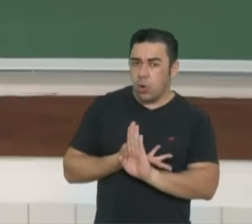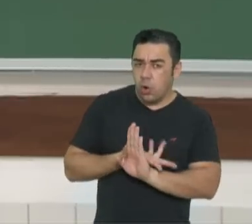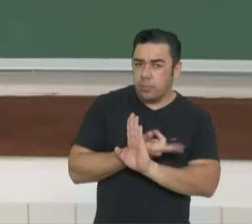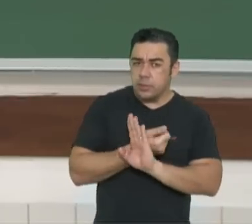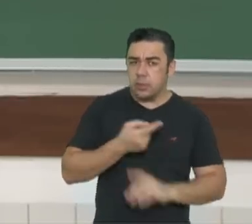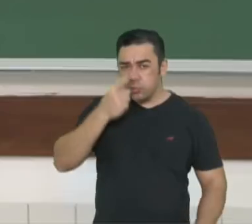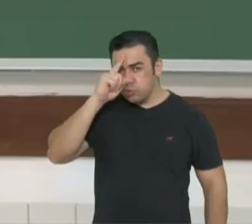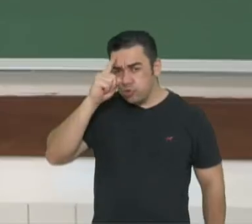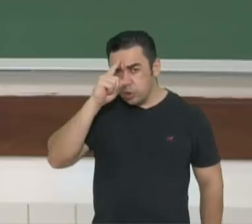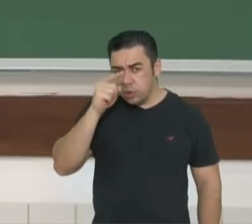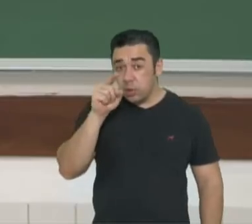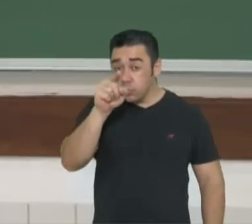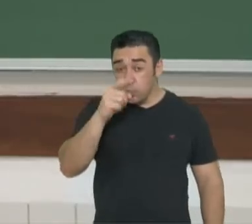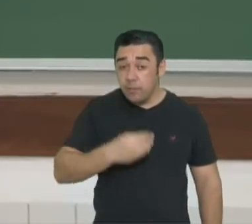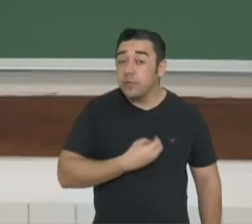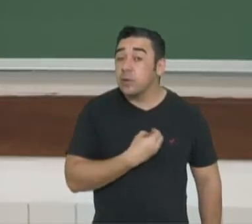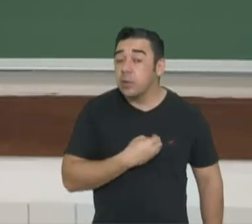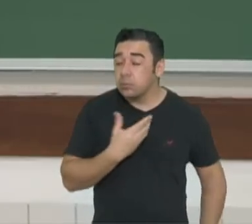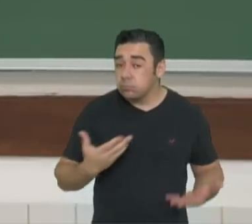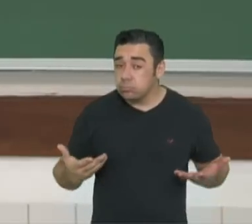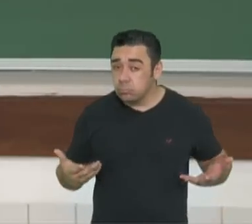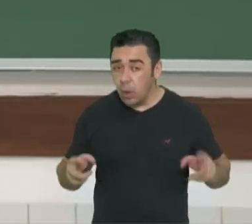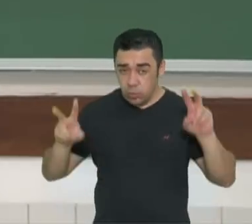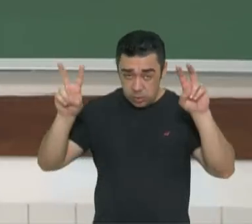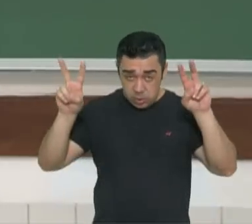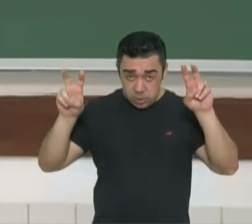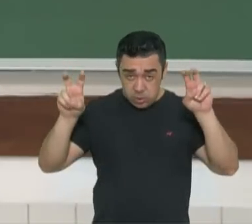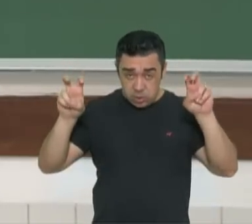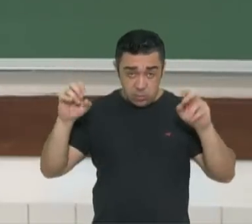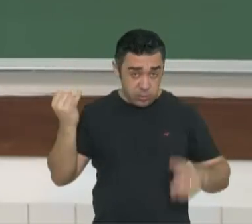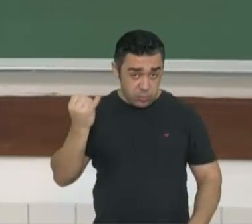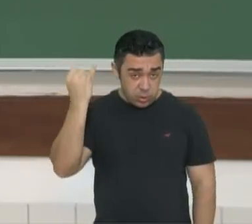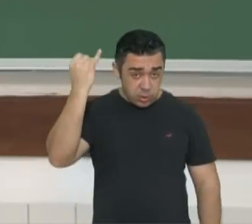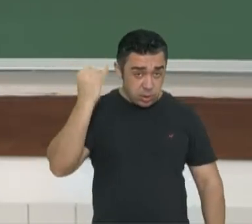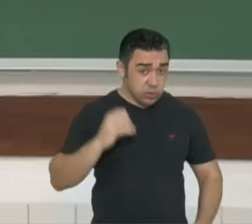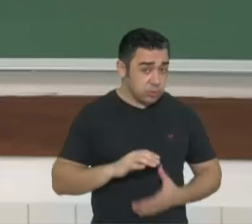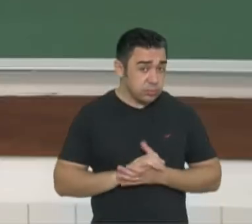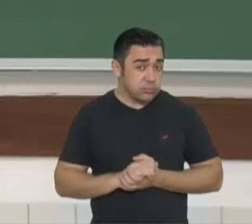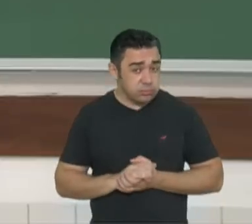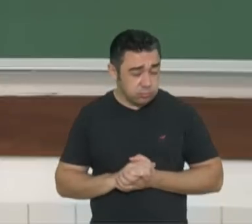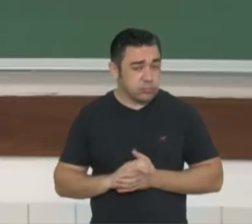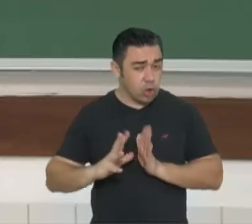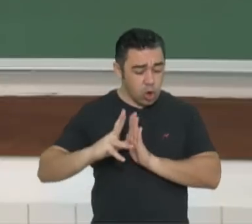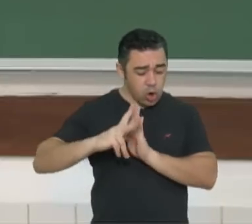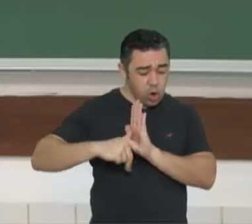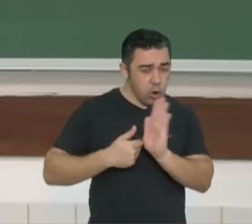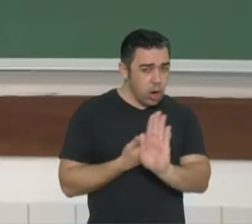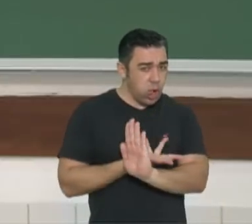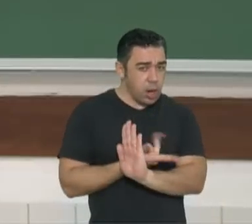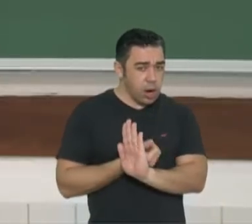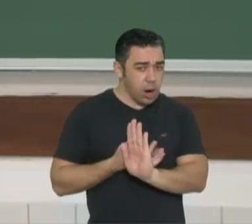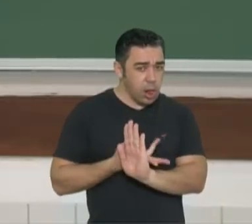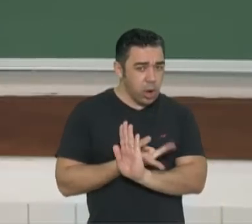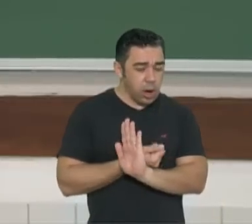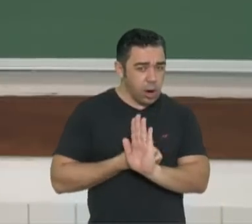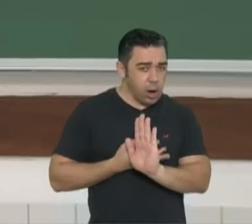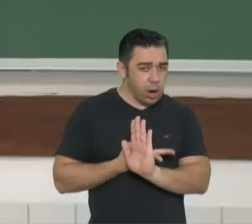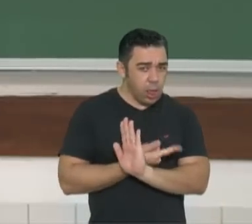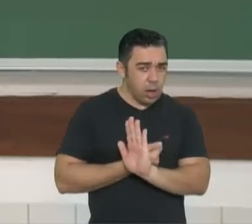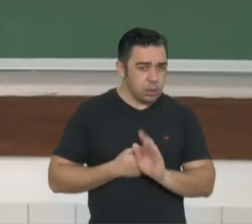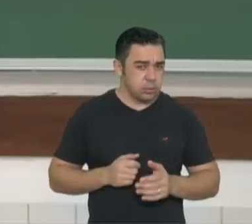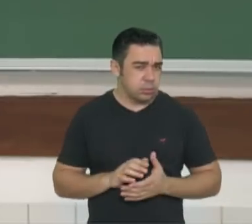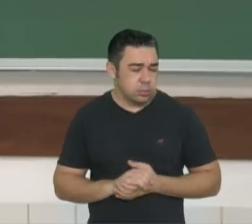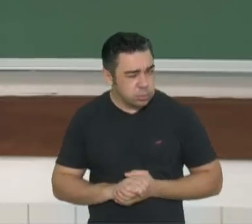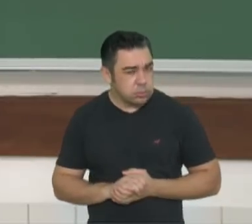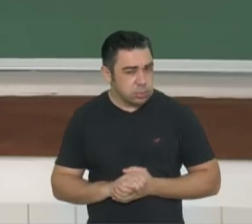das pessoas, na sua vida, é um tema importante de ser discutido? As pequenas corrupções do dia a dia? Legal para a